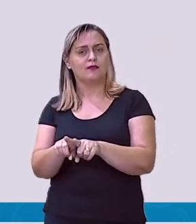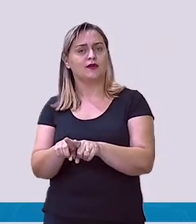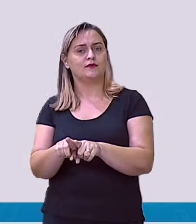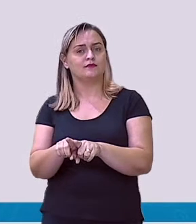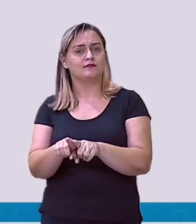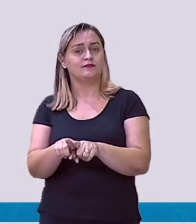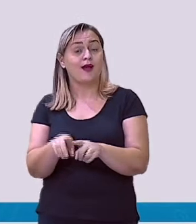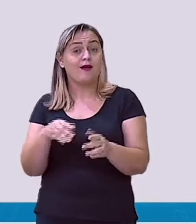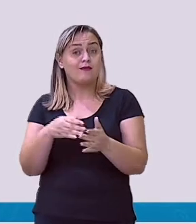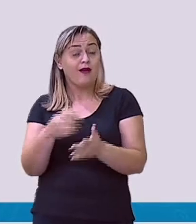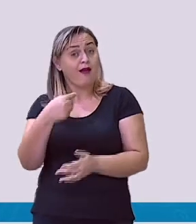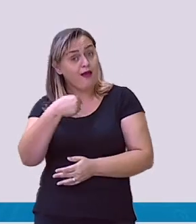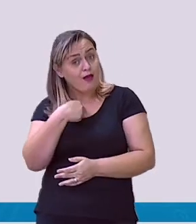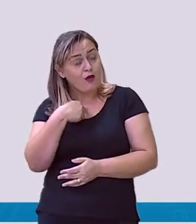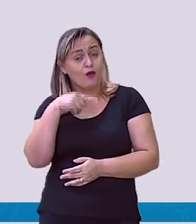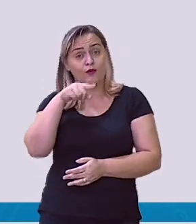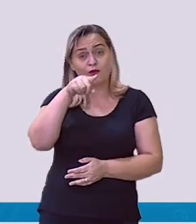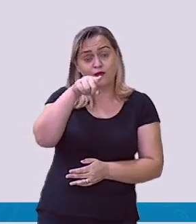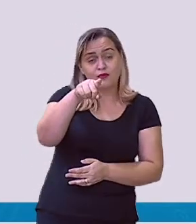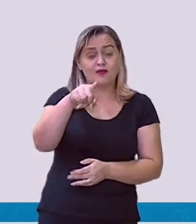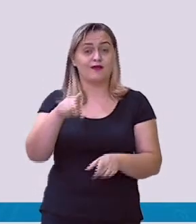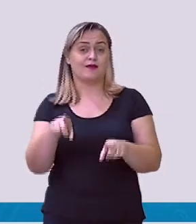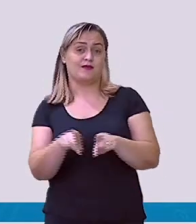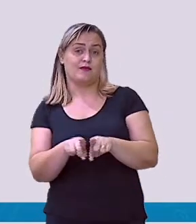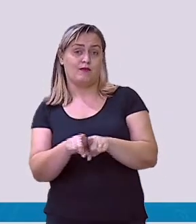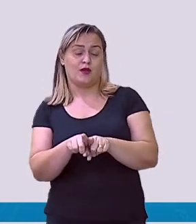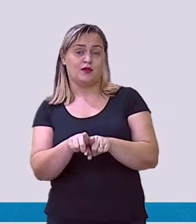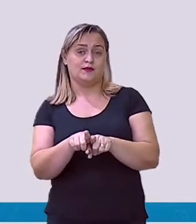mim e a você, a raça humana.